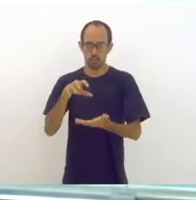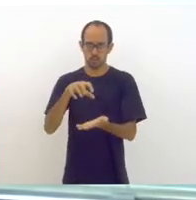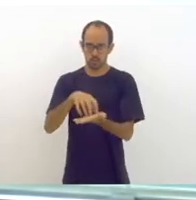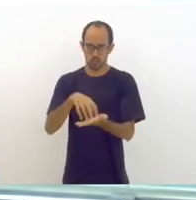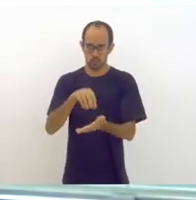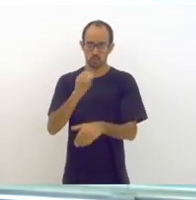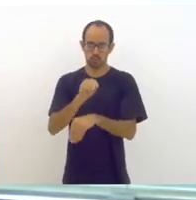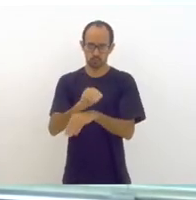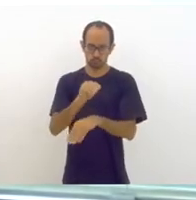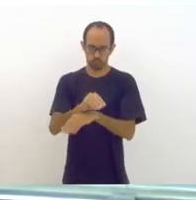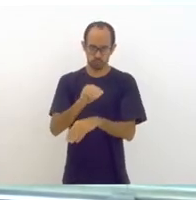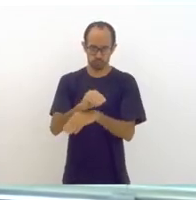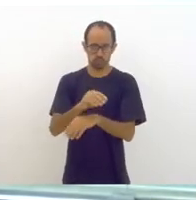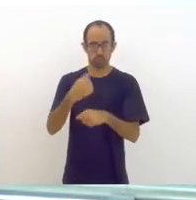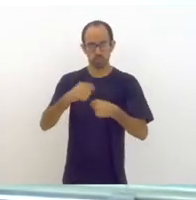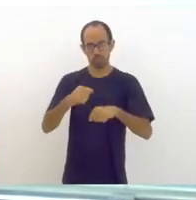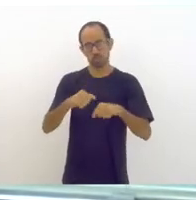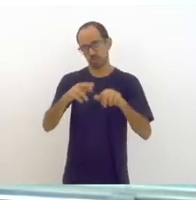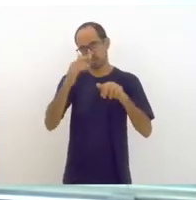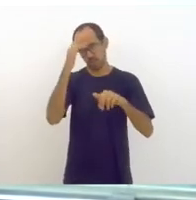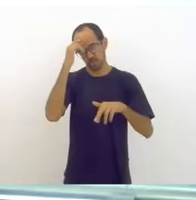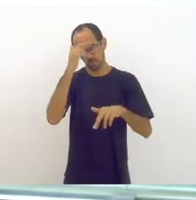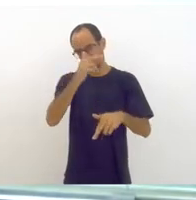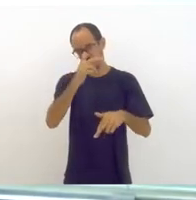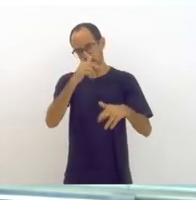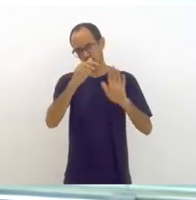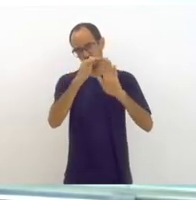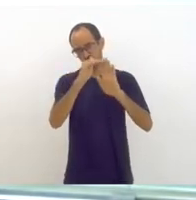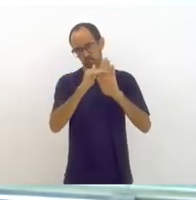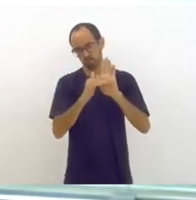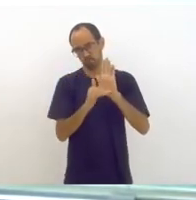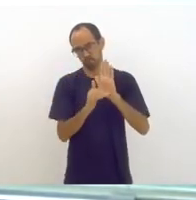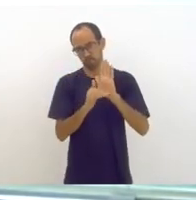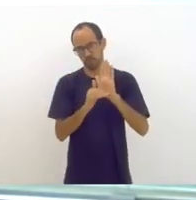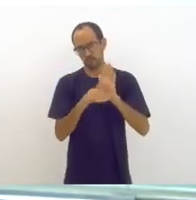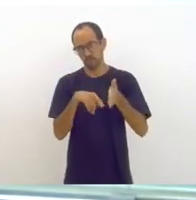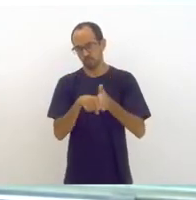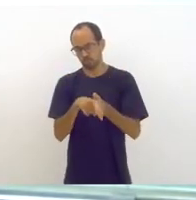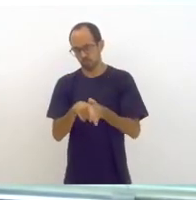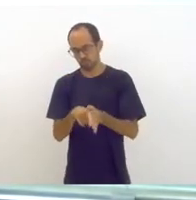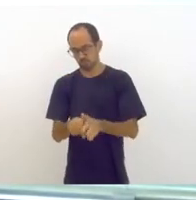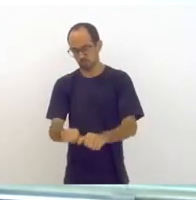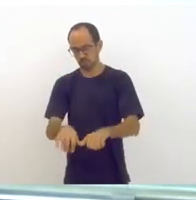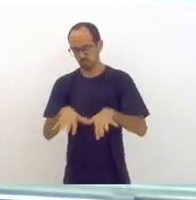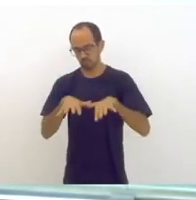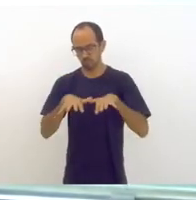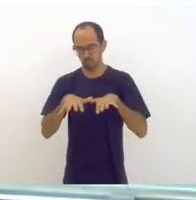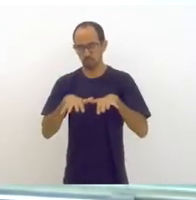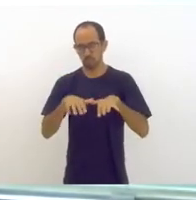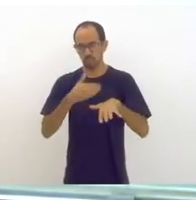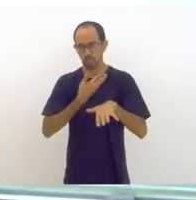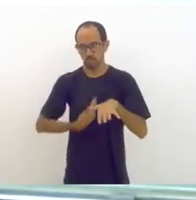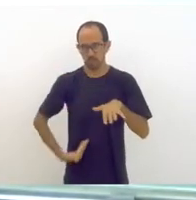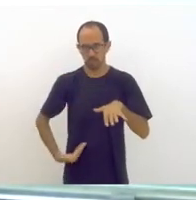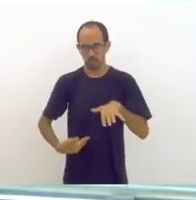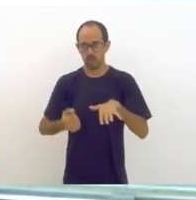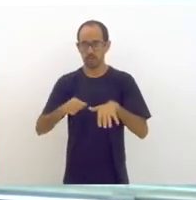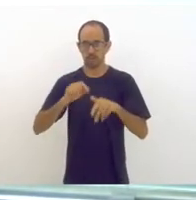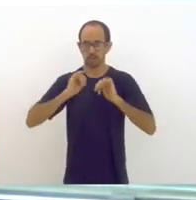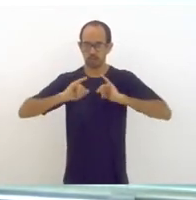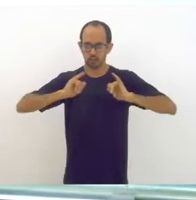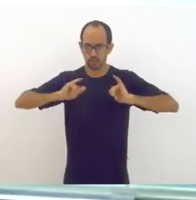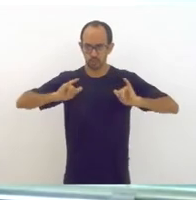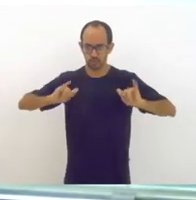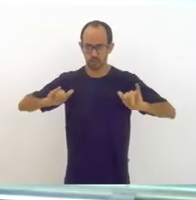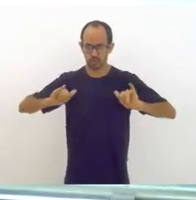um rito processual. Consulta pública, divulgação. No nosso caso, foram